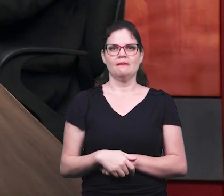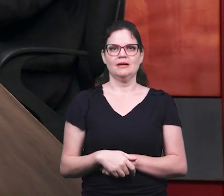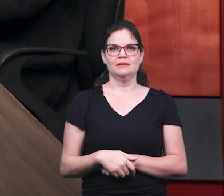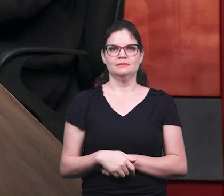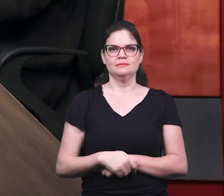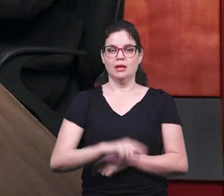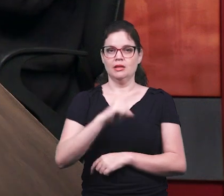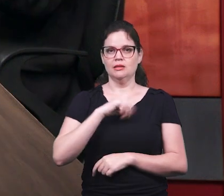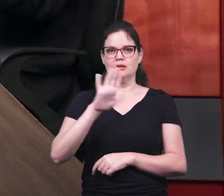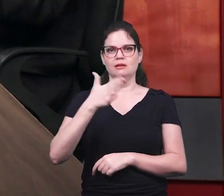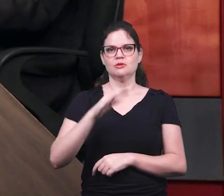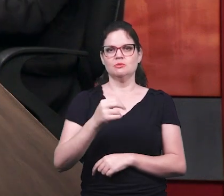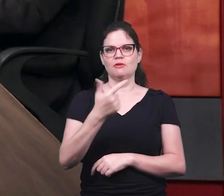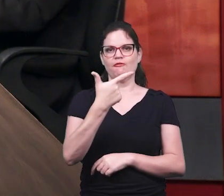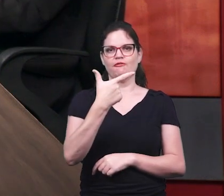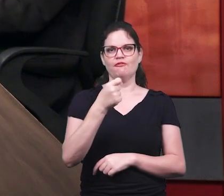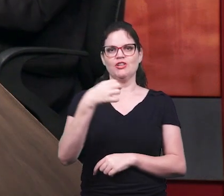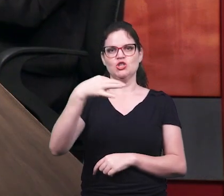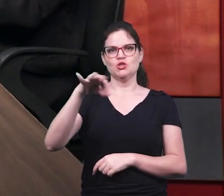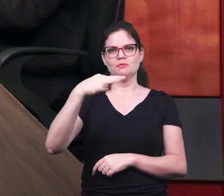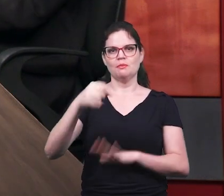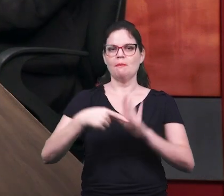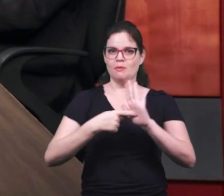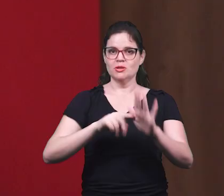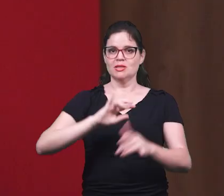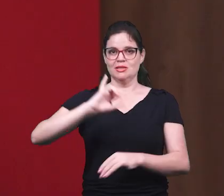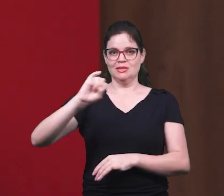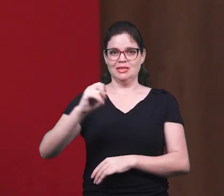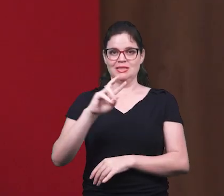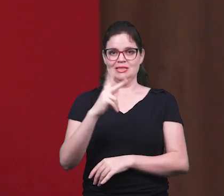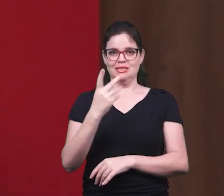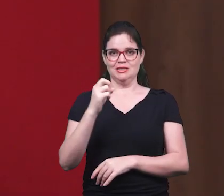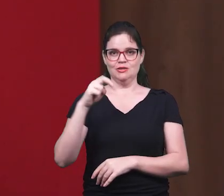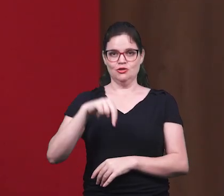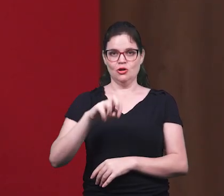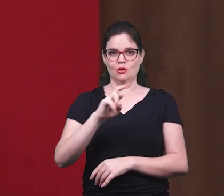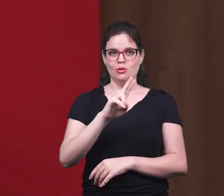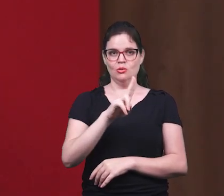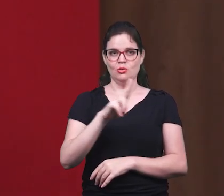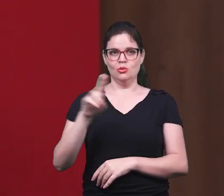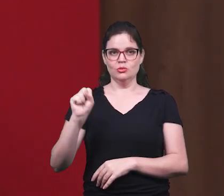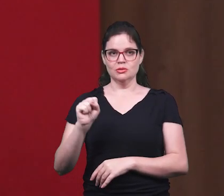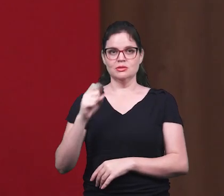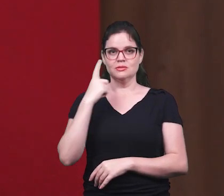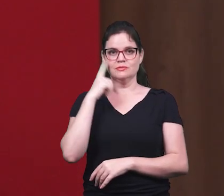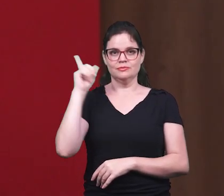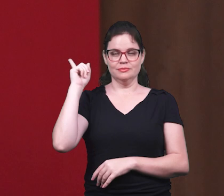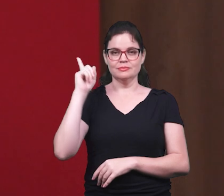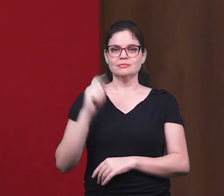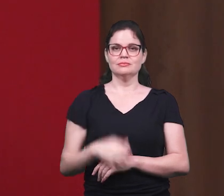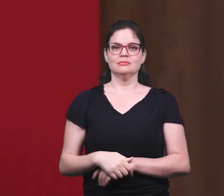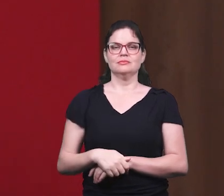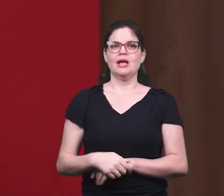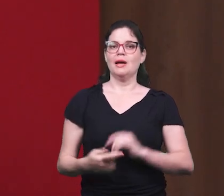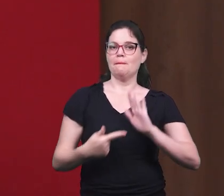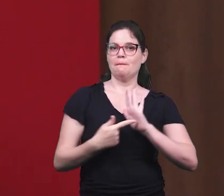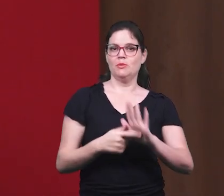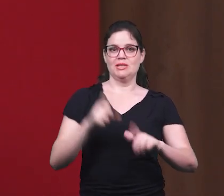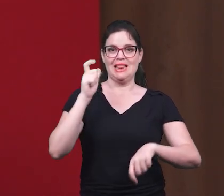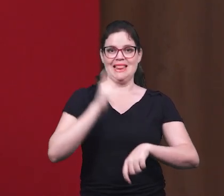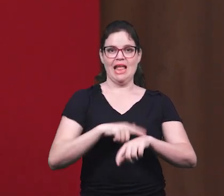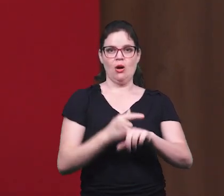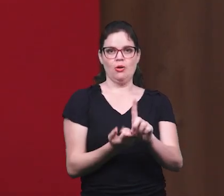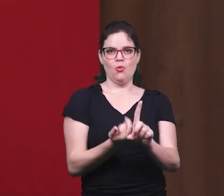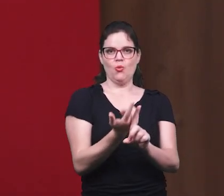depois, tem umas 20 páginas só sobre John Hus. E aqui comenta o seguinte, que quando ele foi